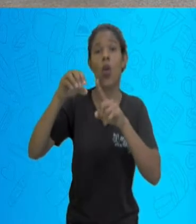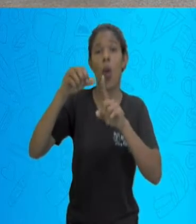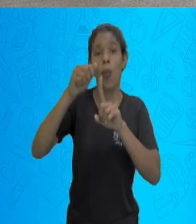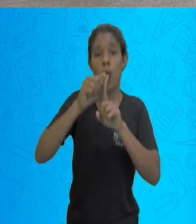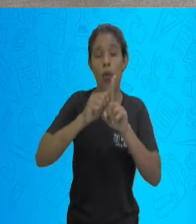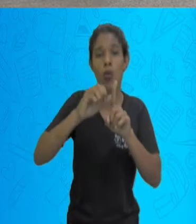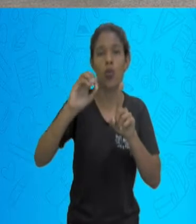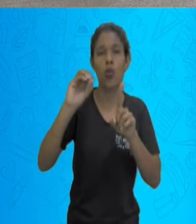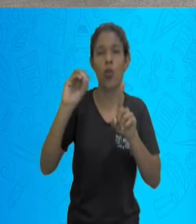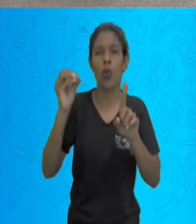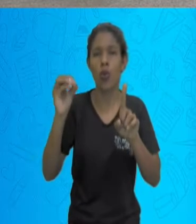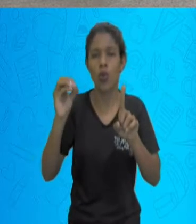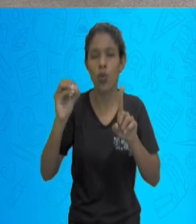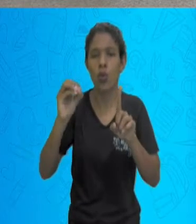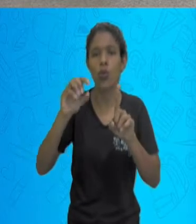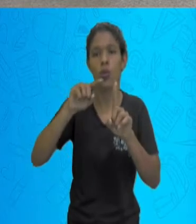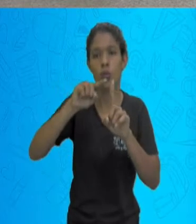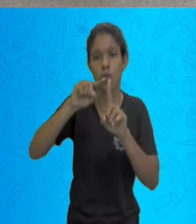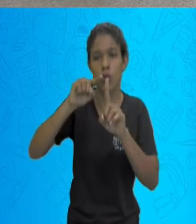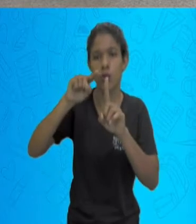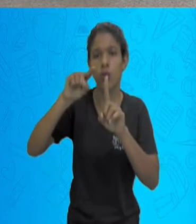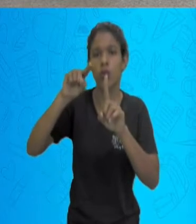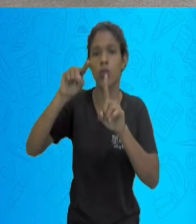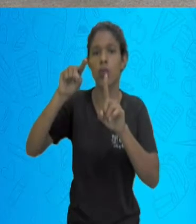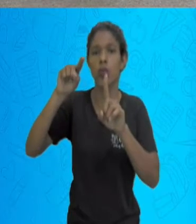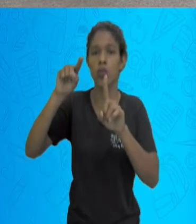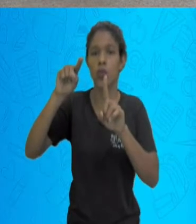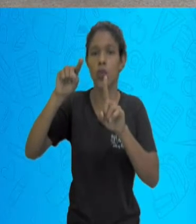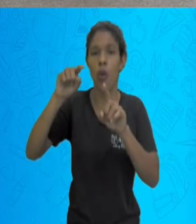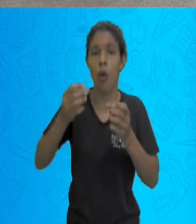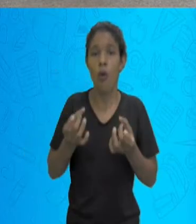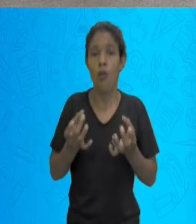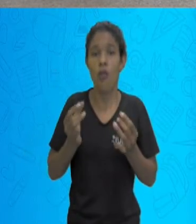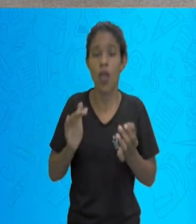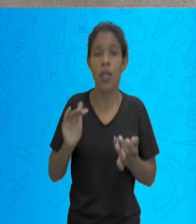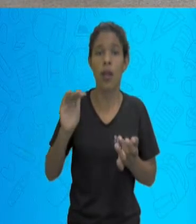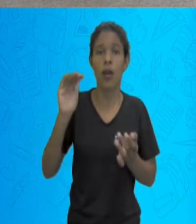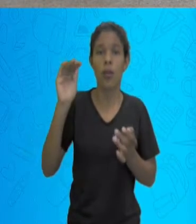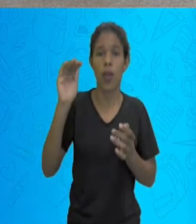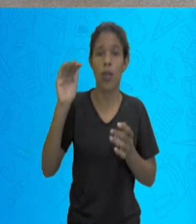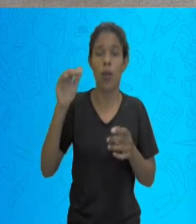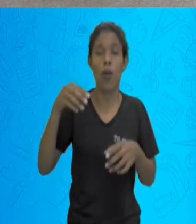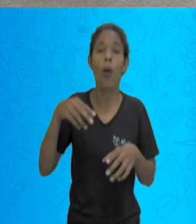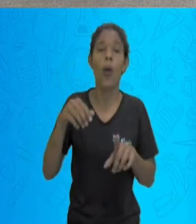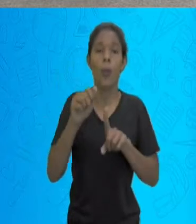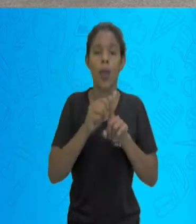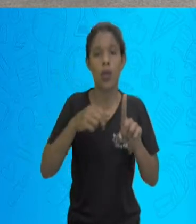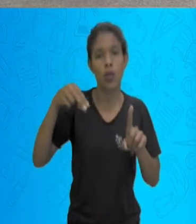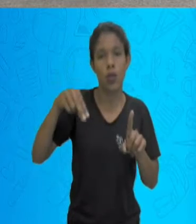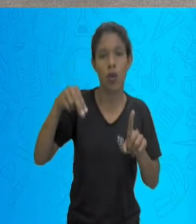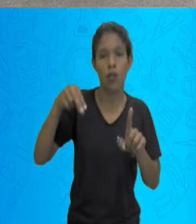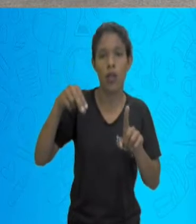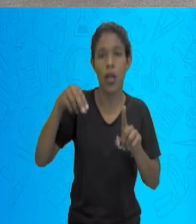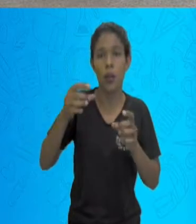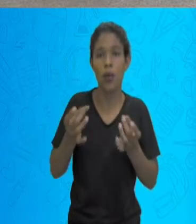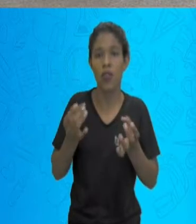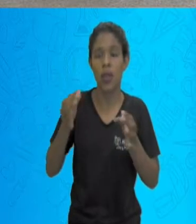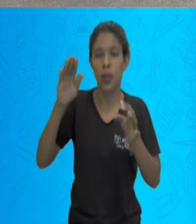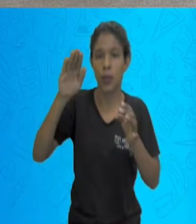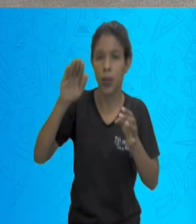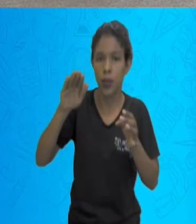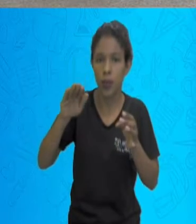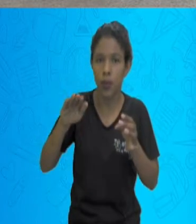mostra isso. Em novembro houve uma queda e em dezembro houve novamente um aumento